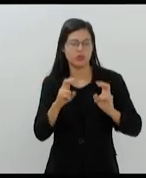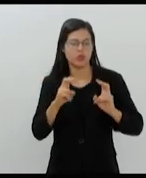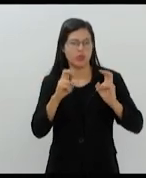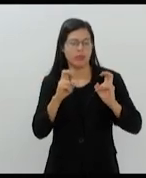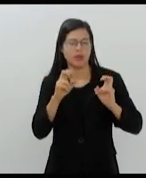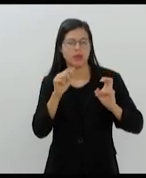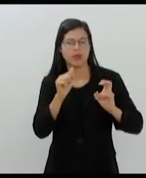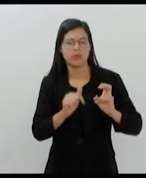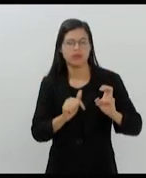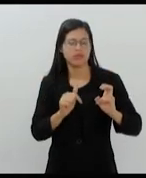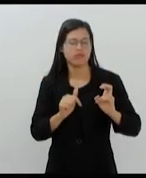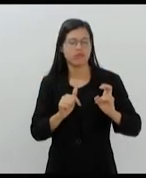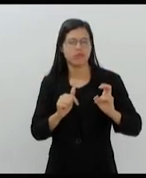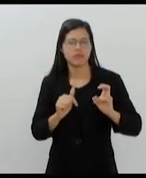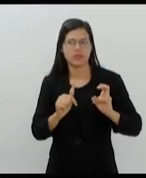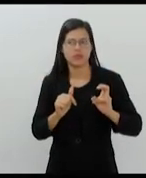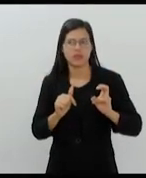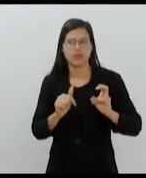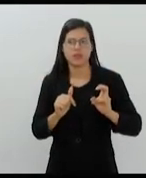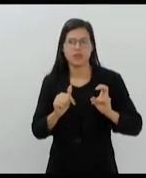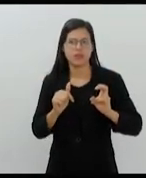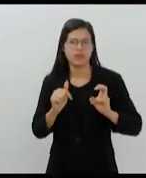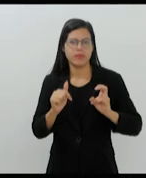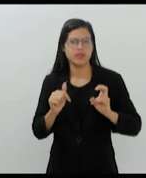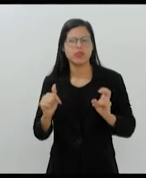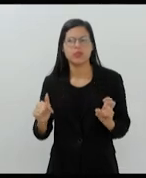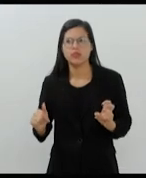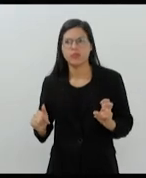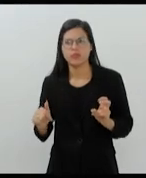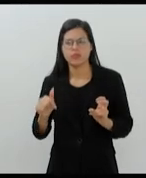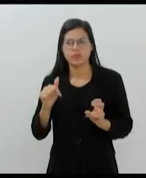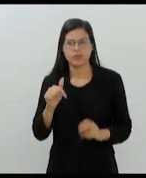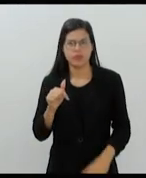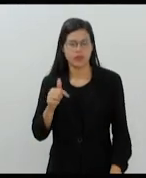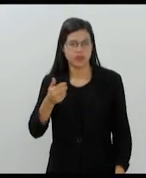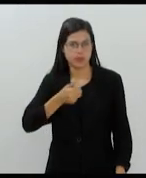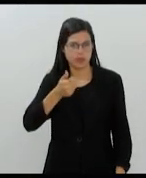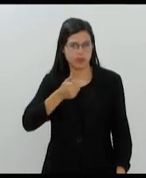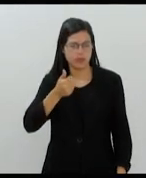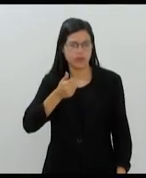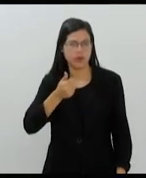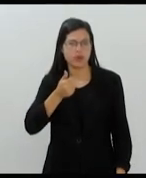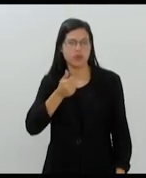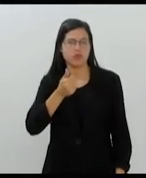temas absolutamente relevantes nesse 1º